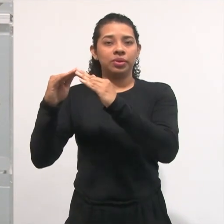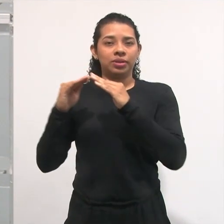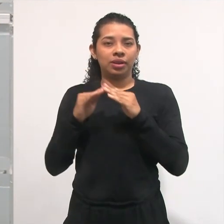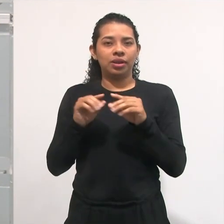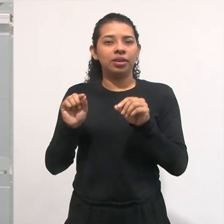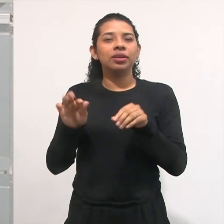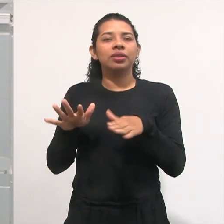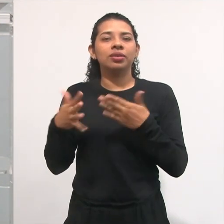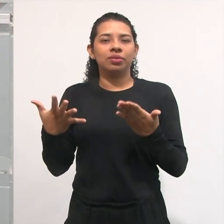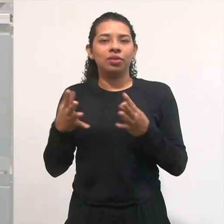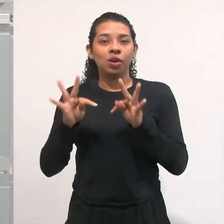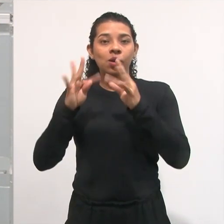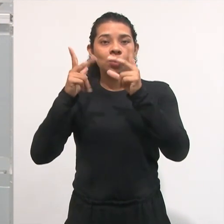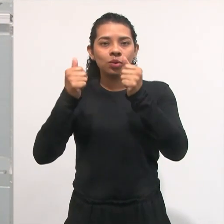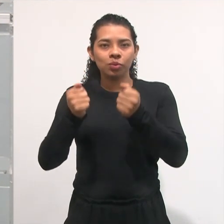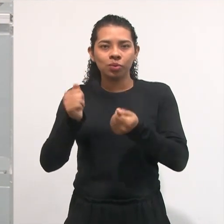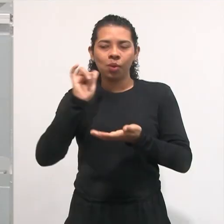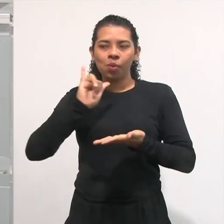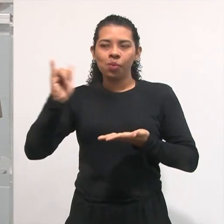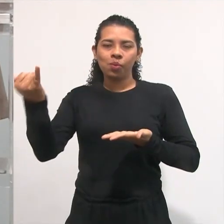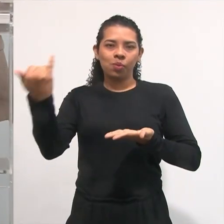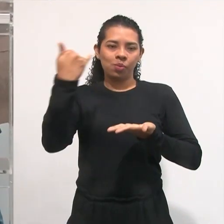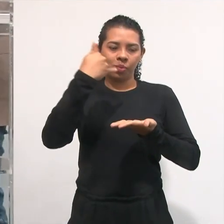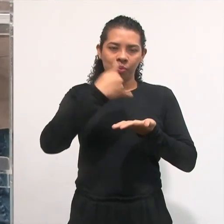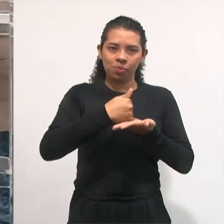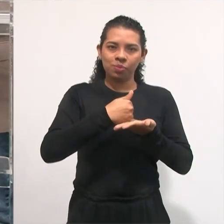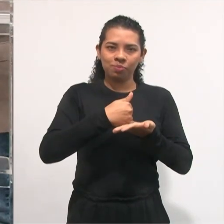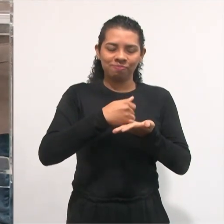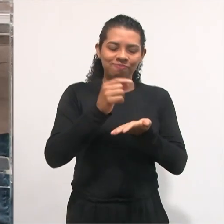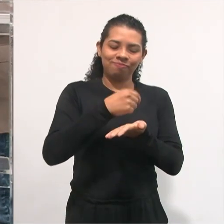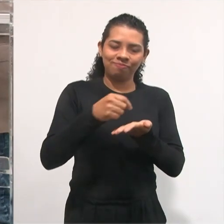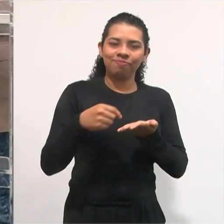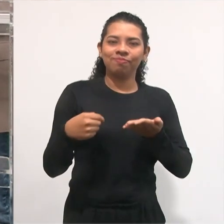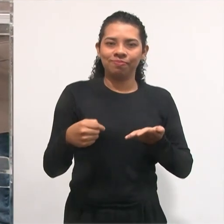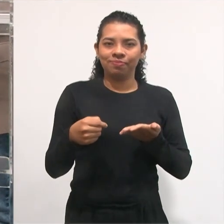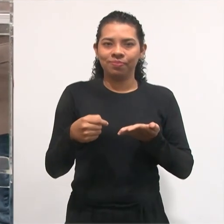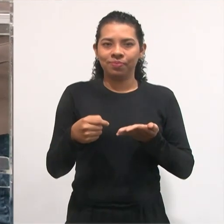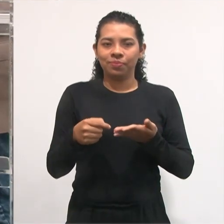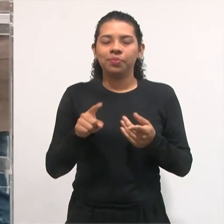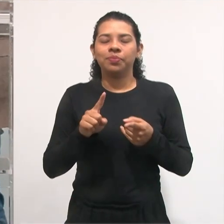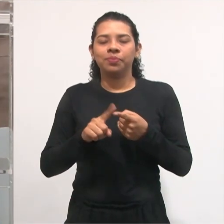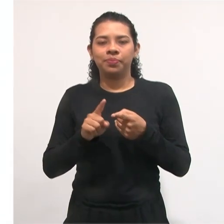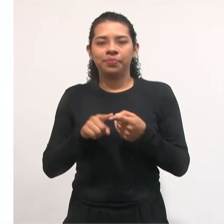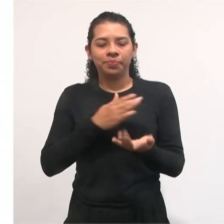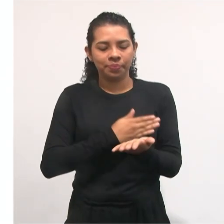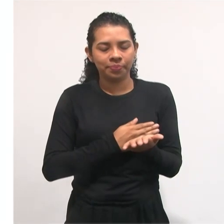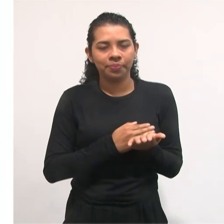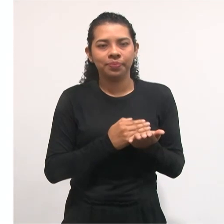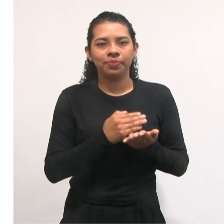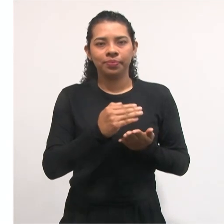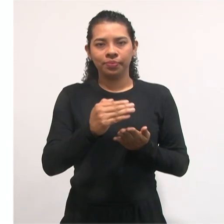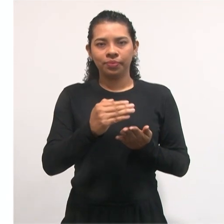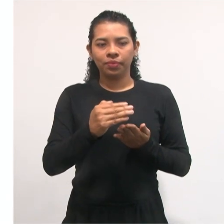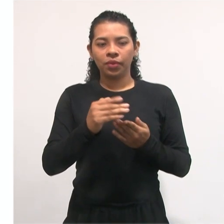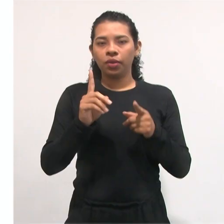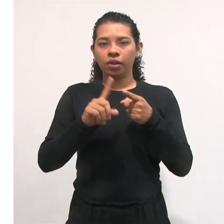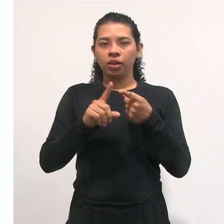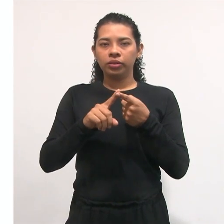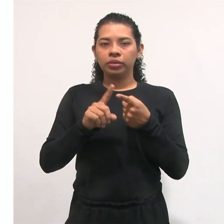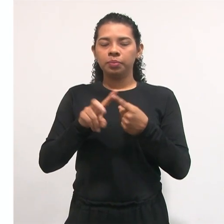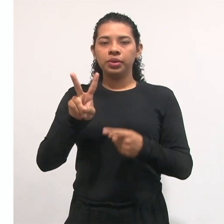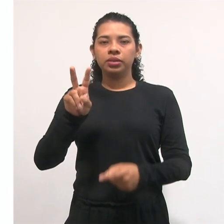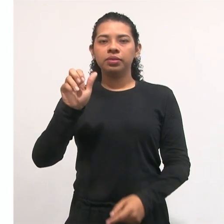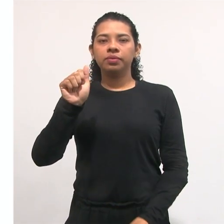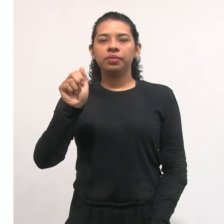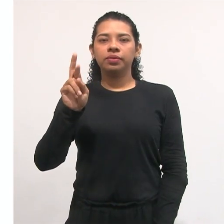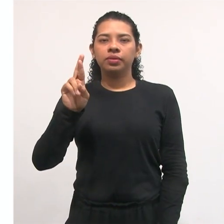interesse de cada levantamento. Perfeito? Continuando aqui na nossa definição,